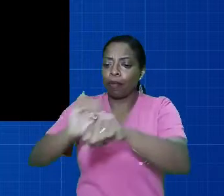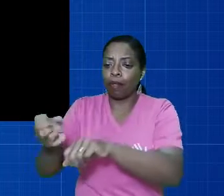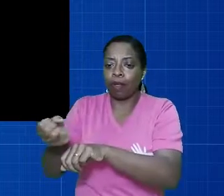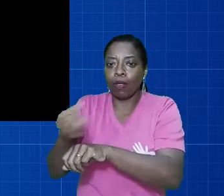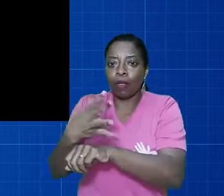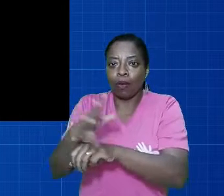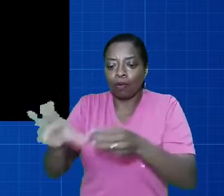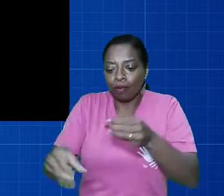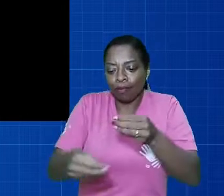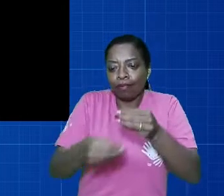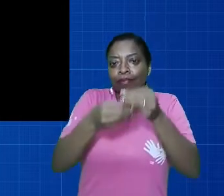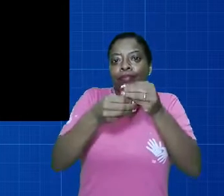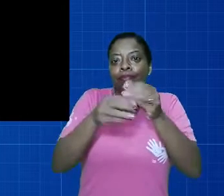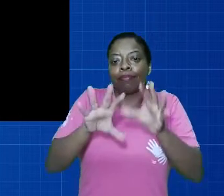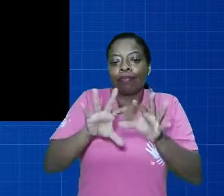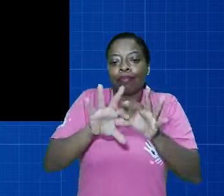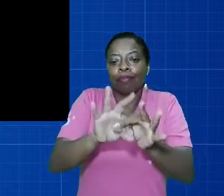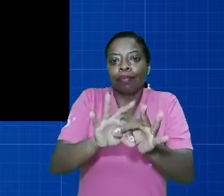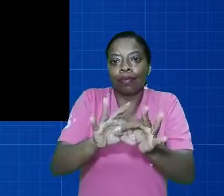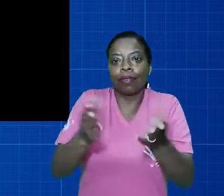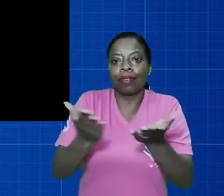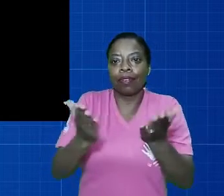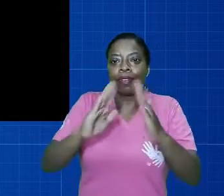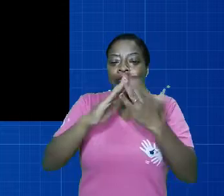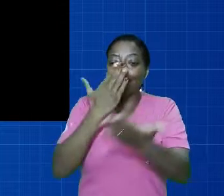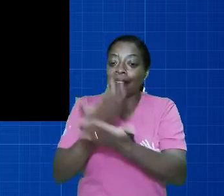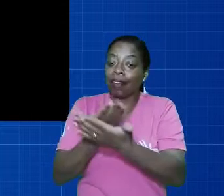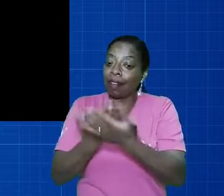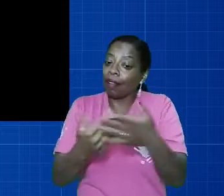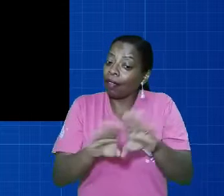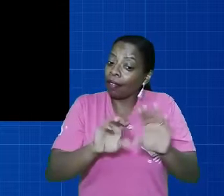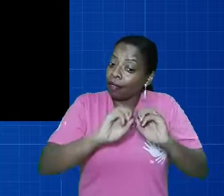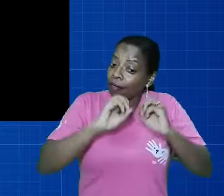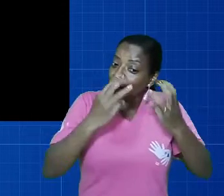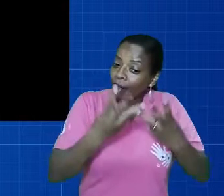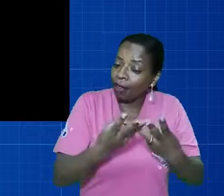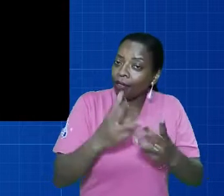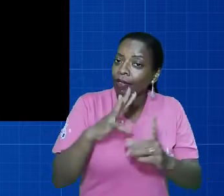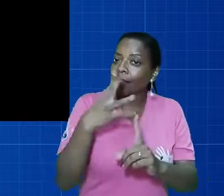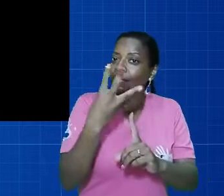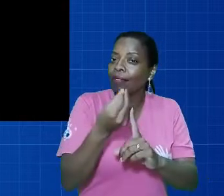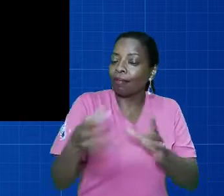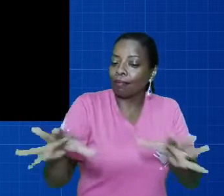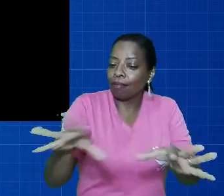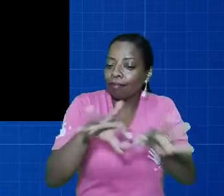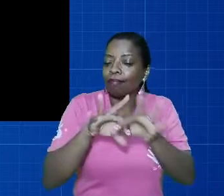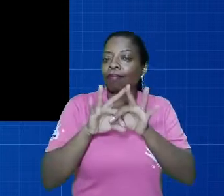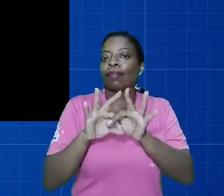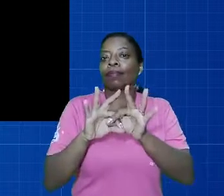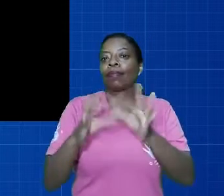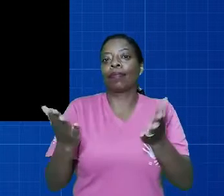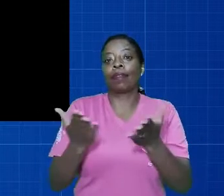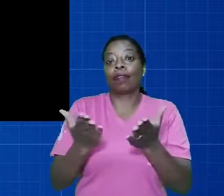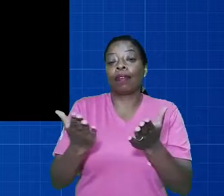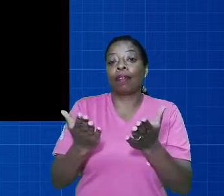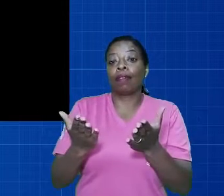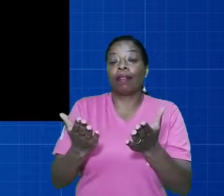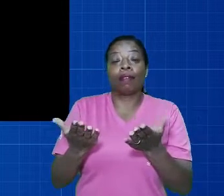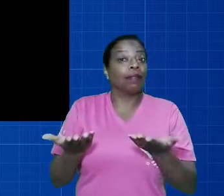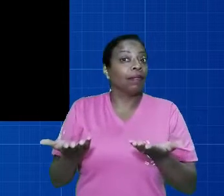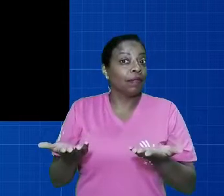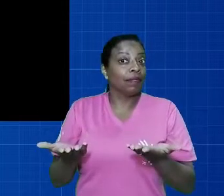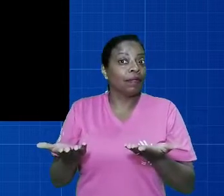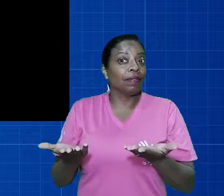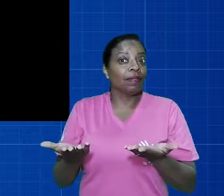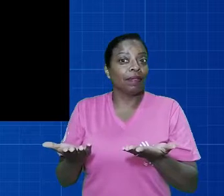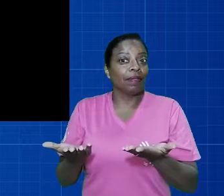ela se integra à escola, né, de uma maneira muito mais orgânica, né, de uma maneira muito mais,